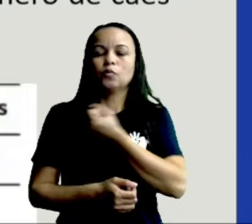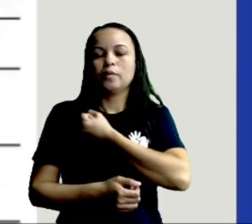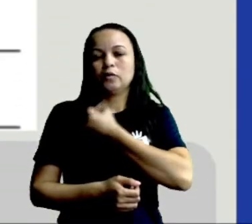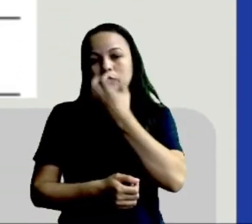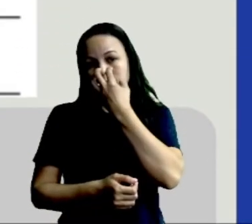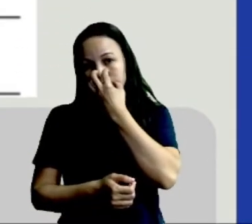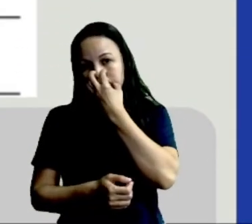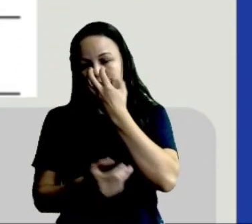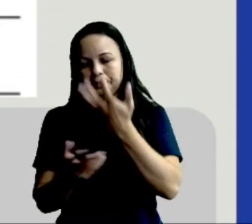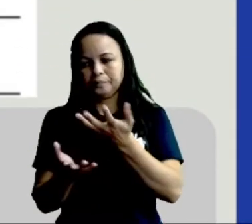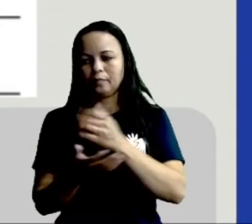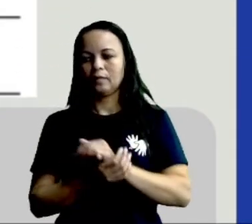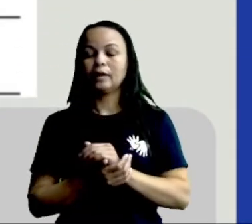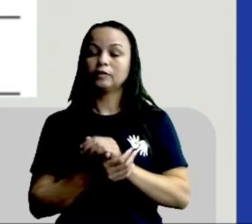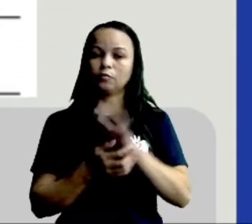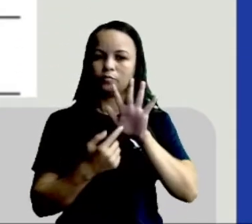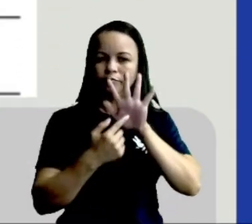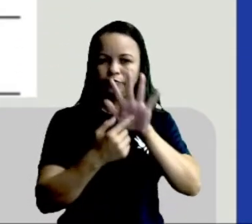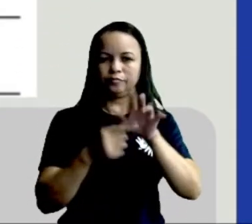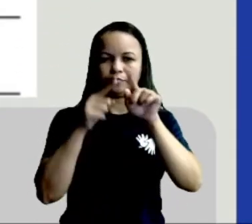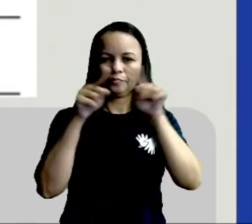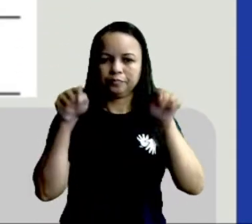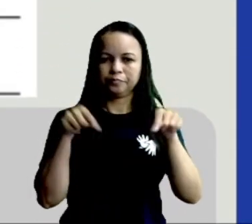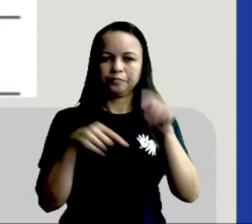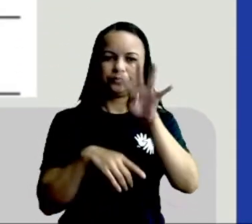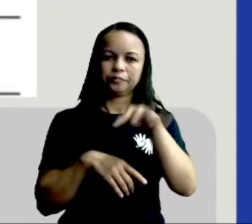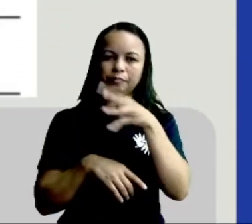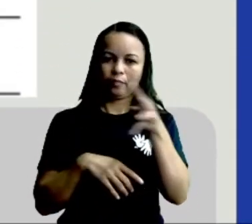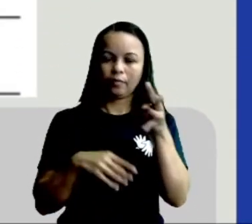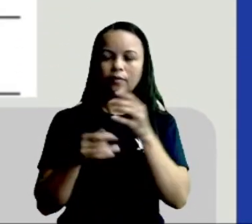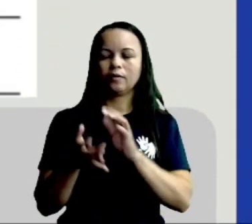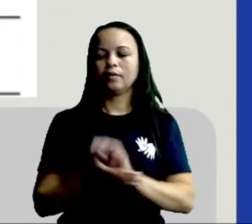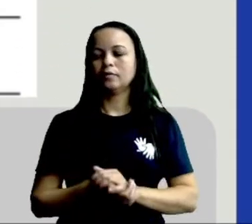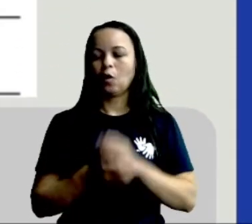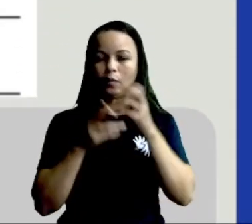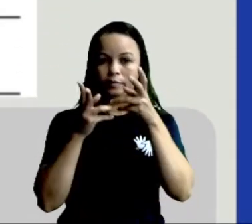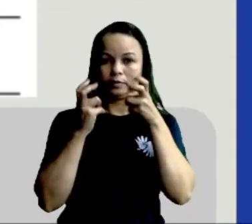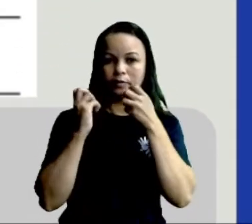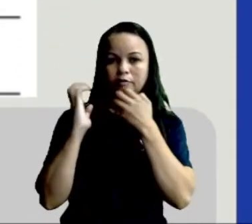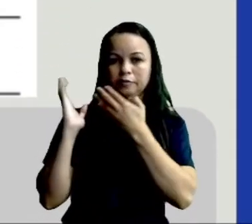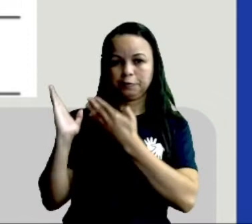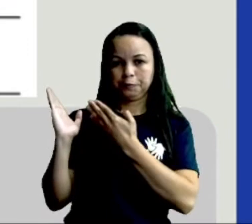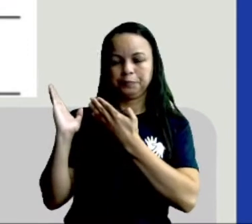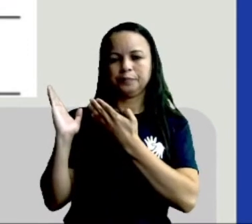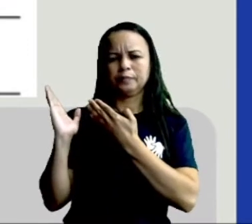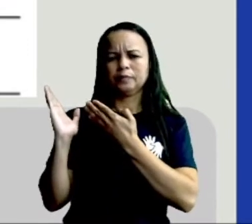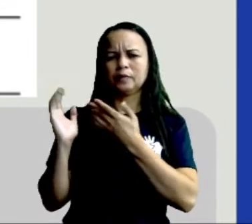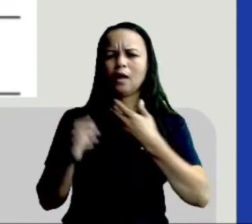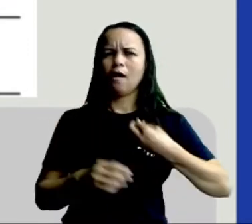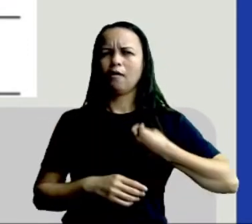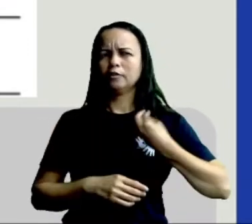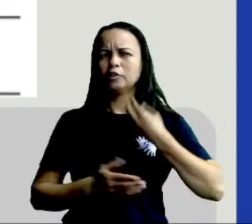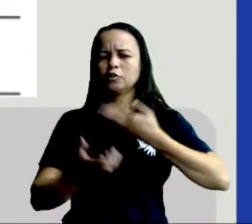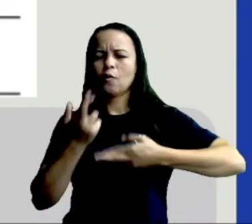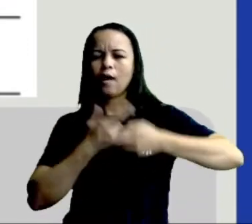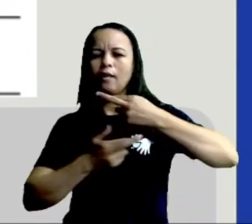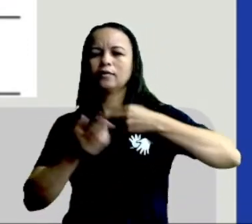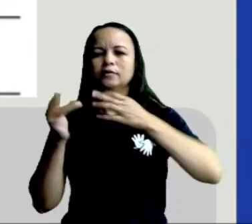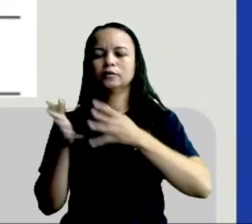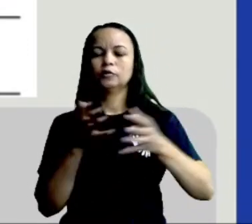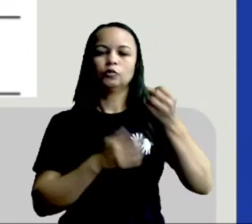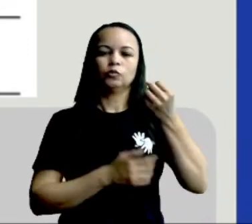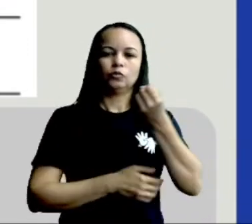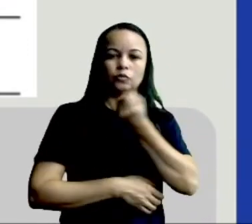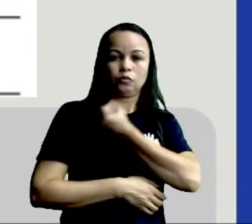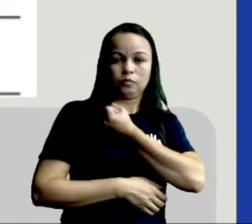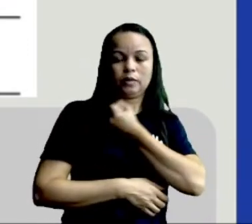Então, vamos ver lá o quadro novamente. Observando aí o quadro, né, existe alguma relação entre o número de cães e